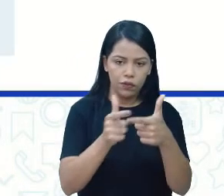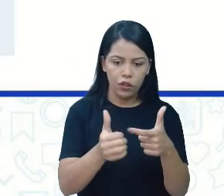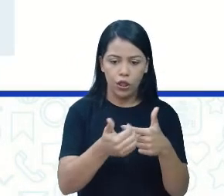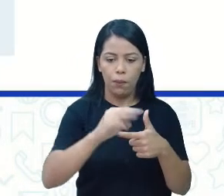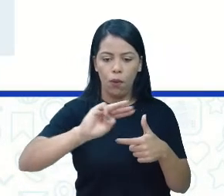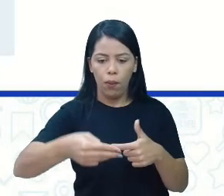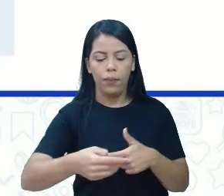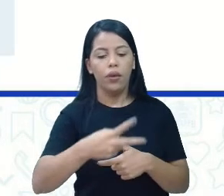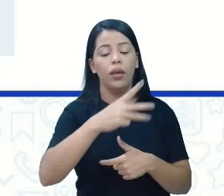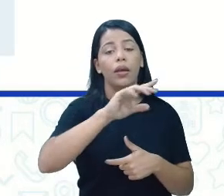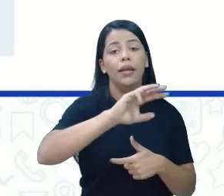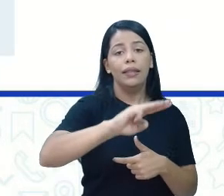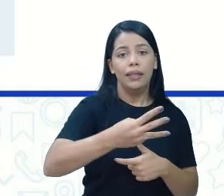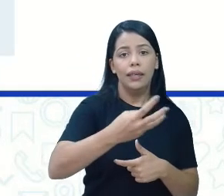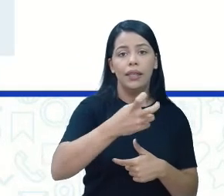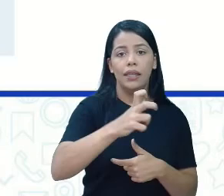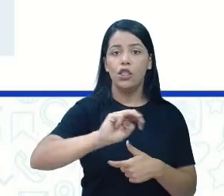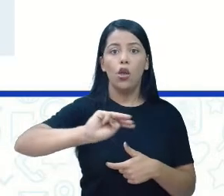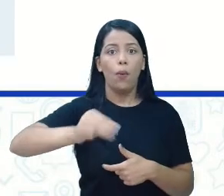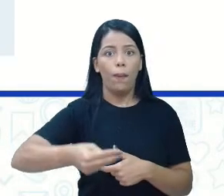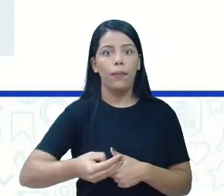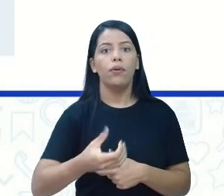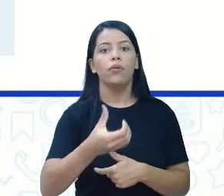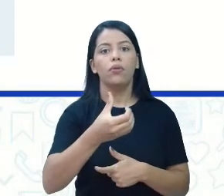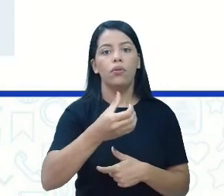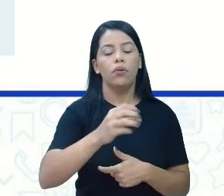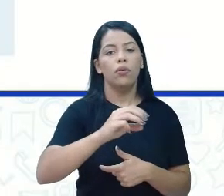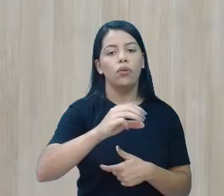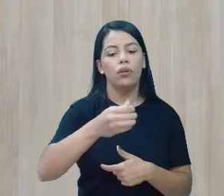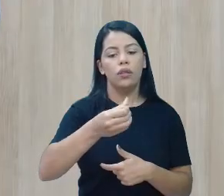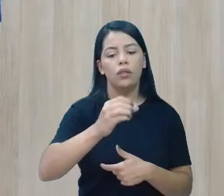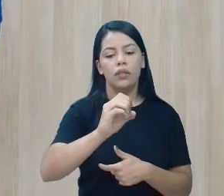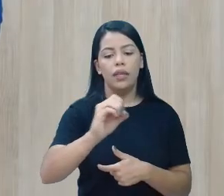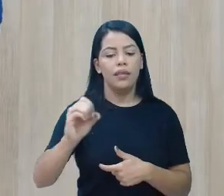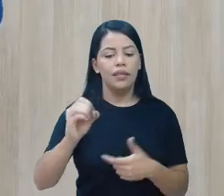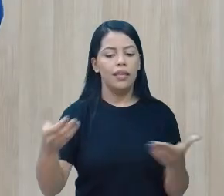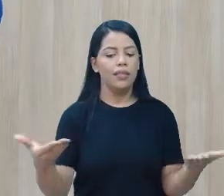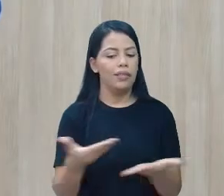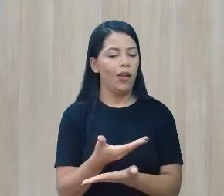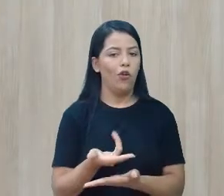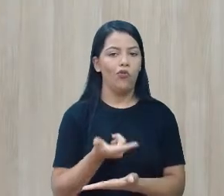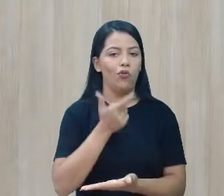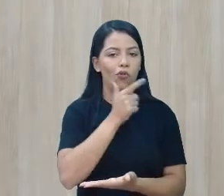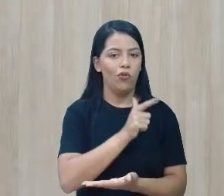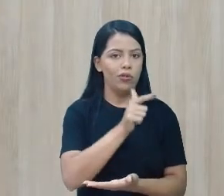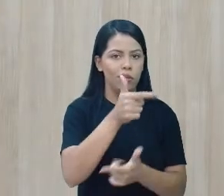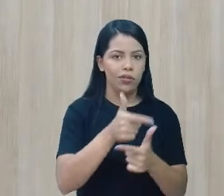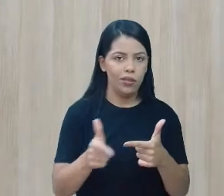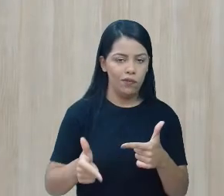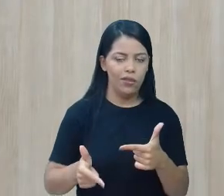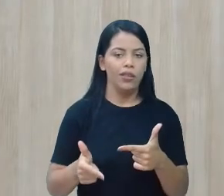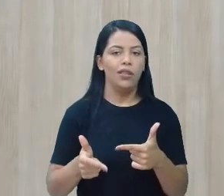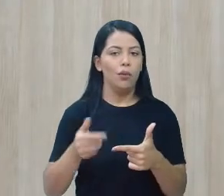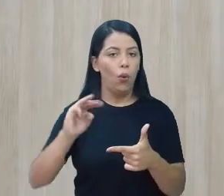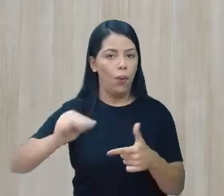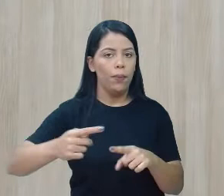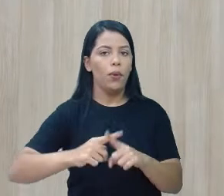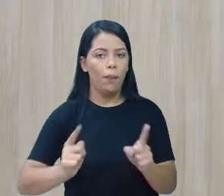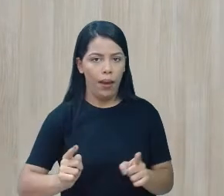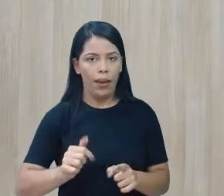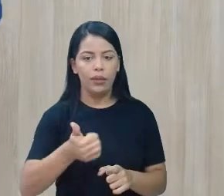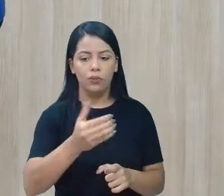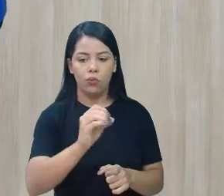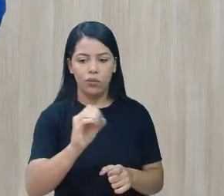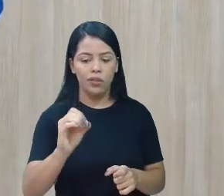tem, 35.600, agora já não divide por 1000, né? Dividiu por 100, porque tinha 2 zeros, mas